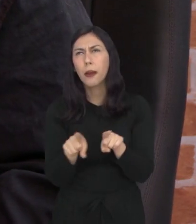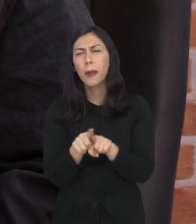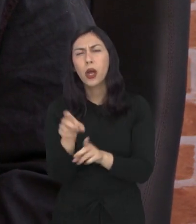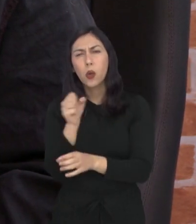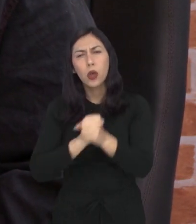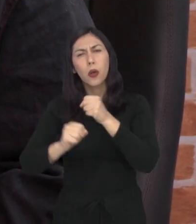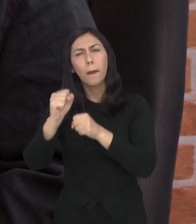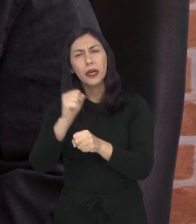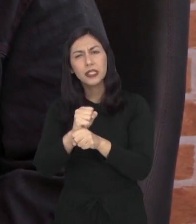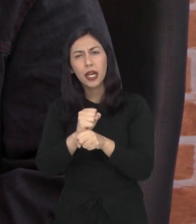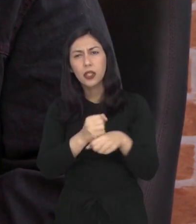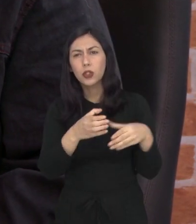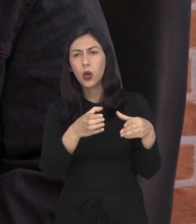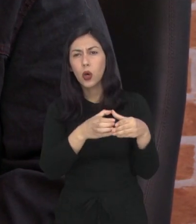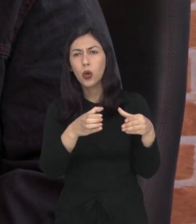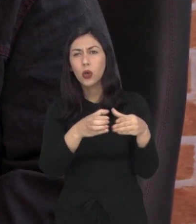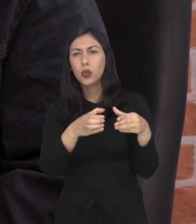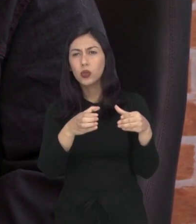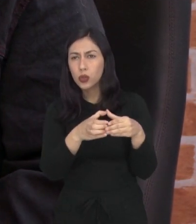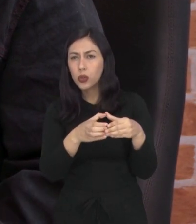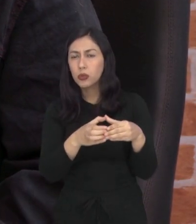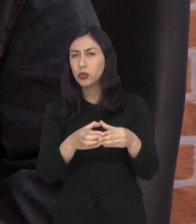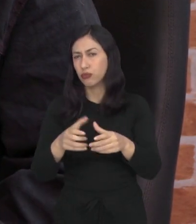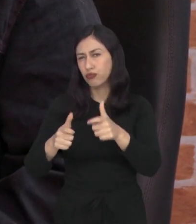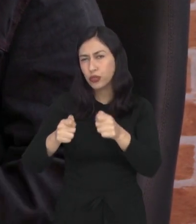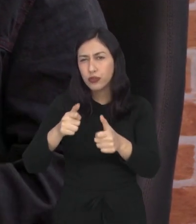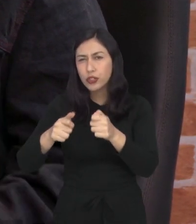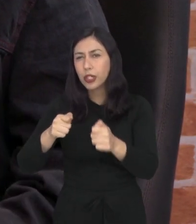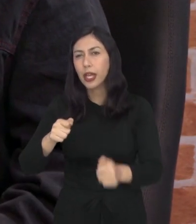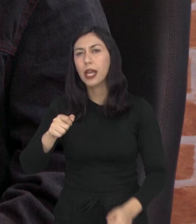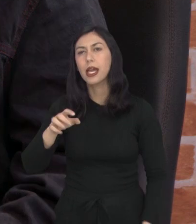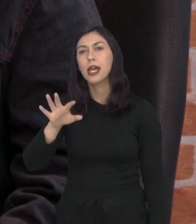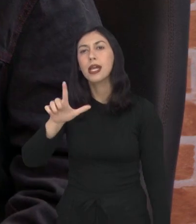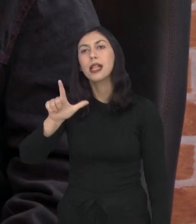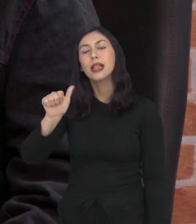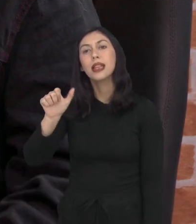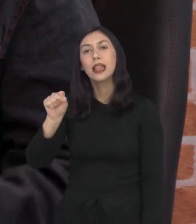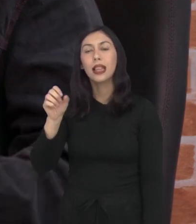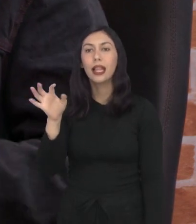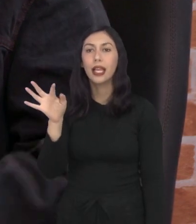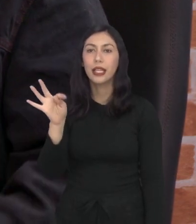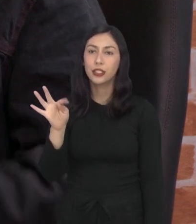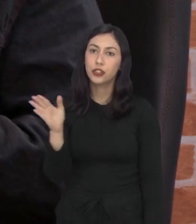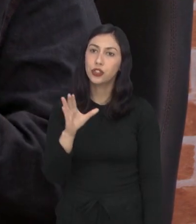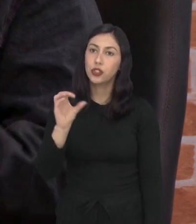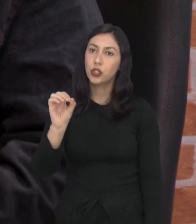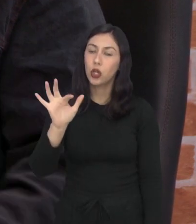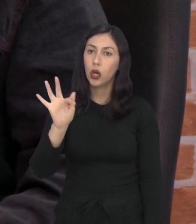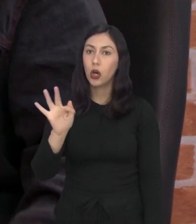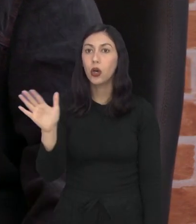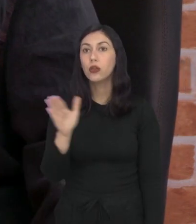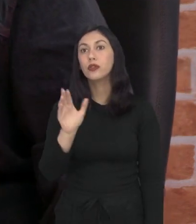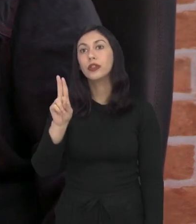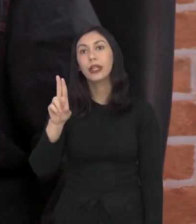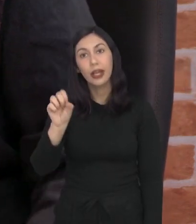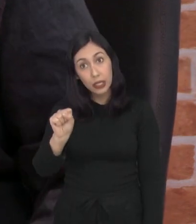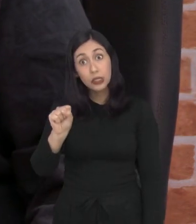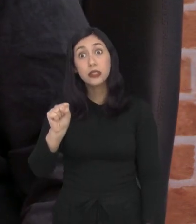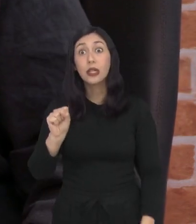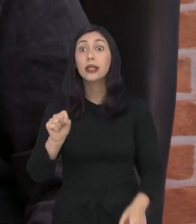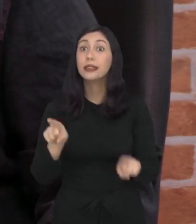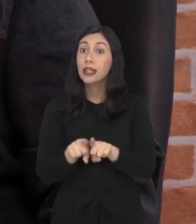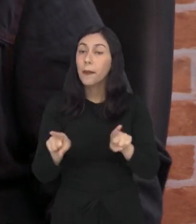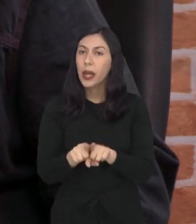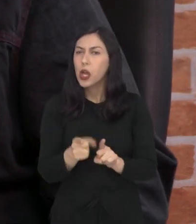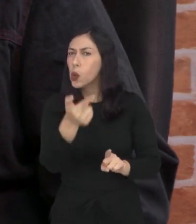passado o elenco de The Last of Us na Comic Con. Lançou o Dungeons and Dragons, que é um marco, inclusive, graças a Deus, esse filme foi bom. Lançou o Dungeons